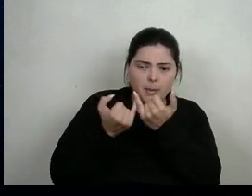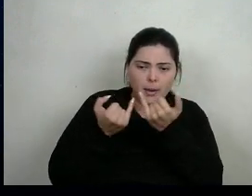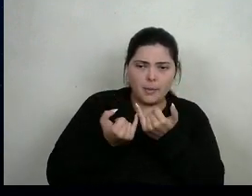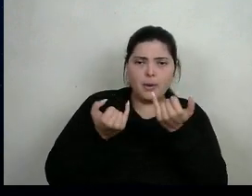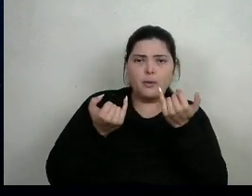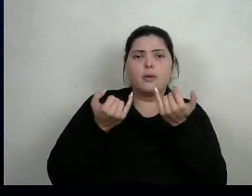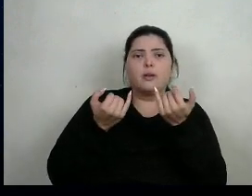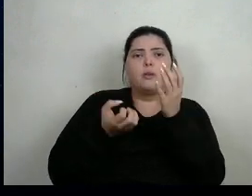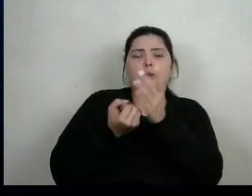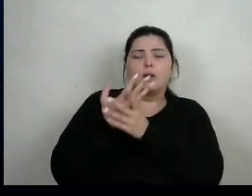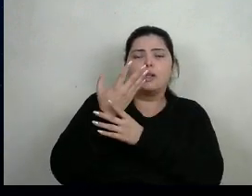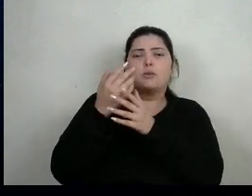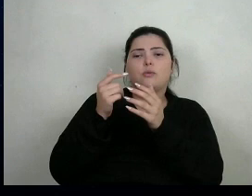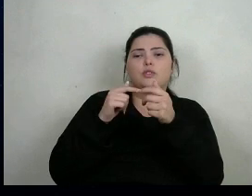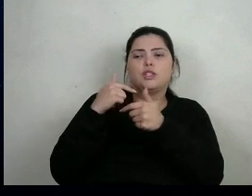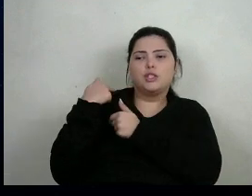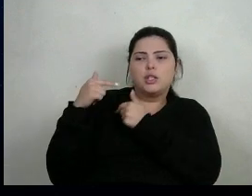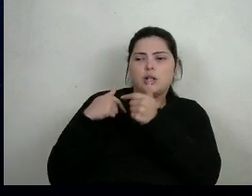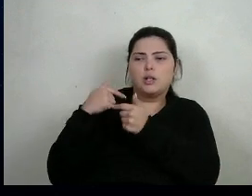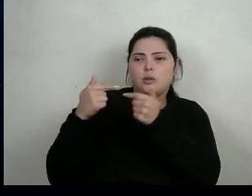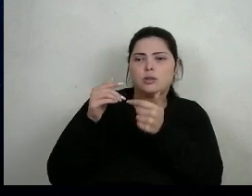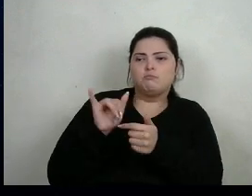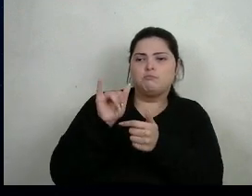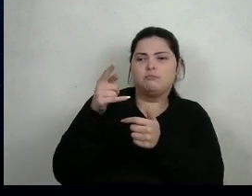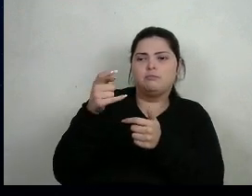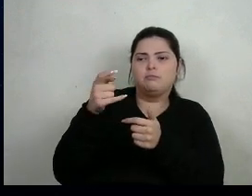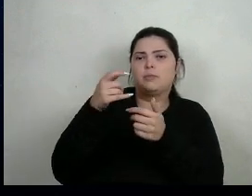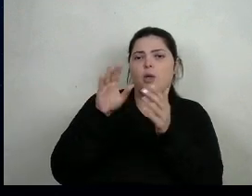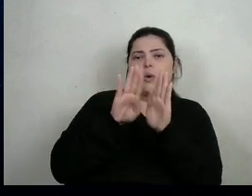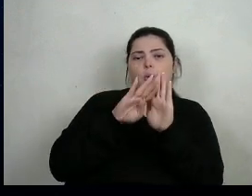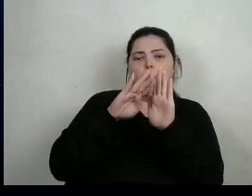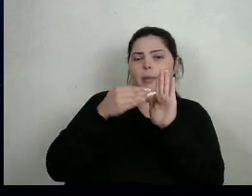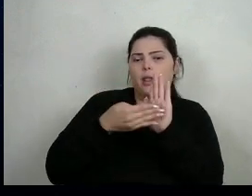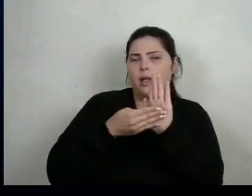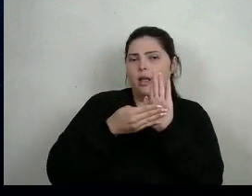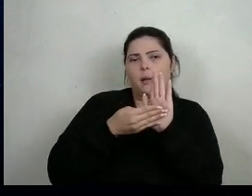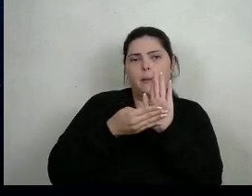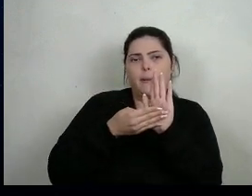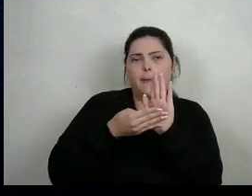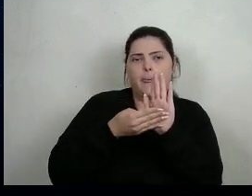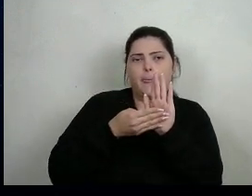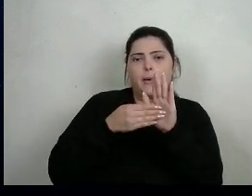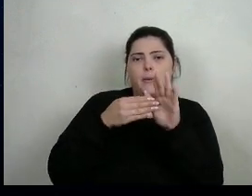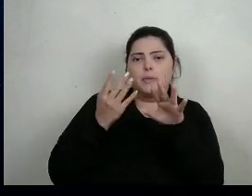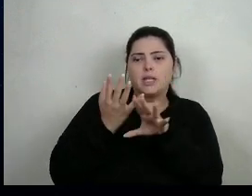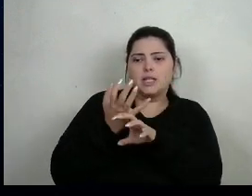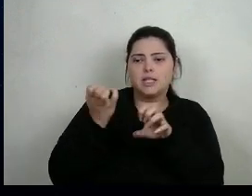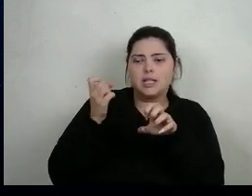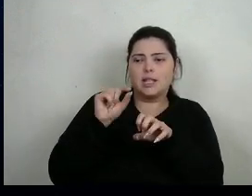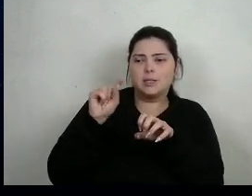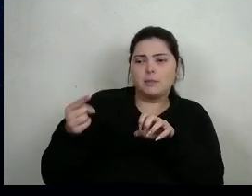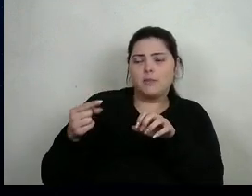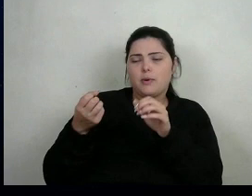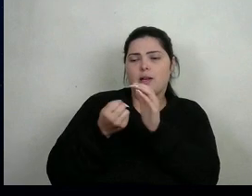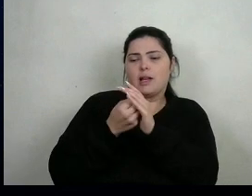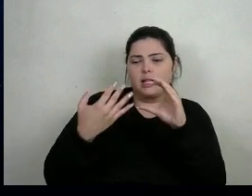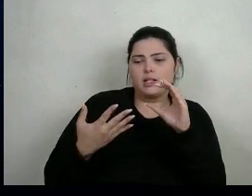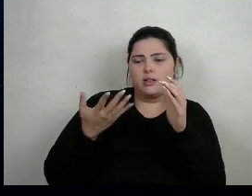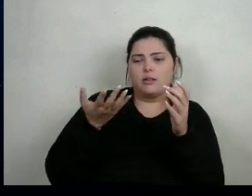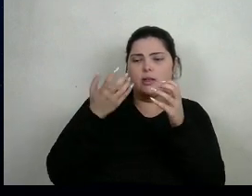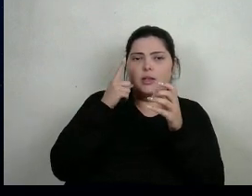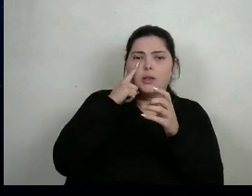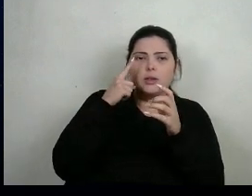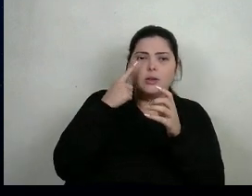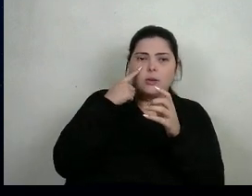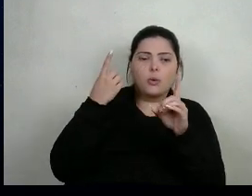no meu código você nem vai perceber eu dou um jeito dele compilar bota uma string com 10 mil caracteres eu quero ver você achar aquilo lá dentro do código